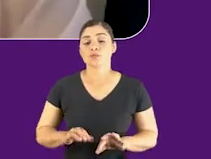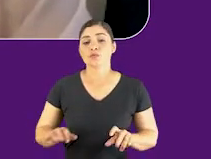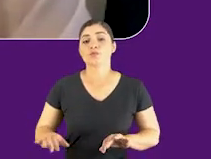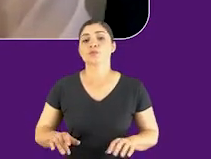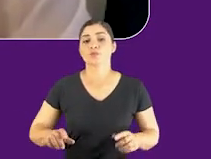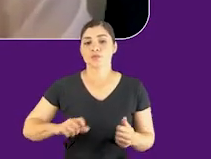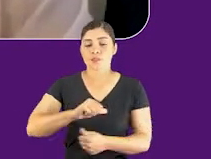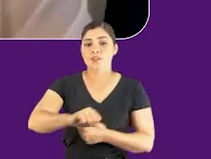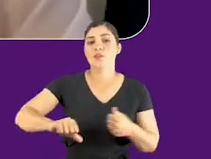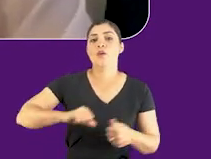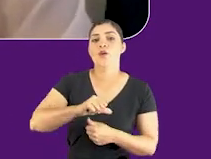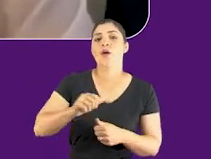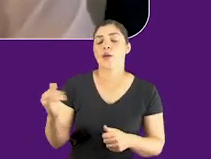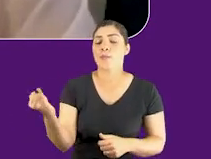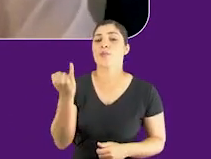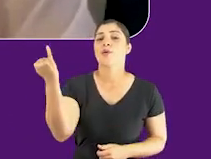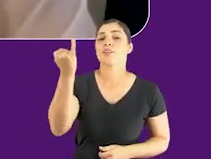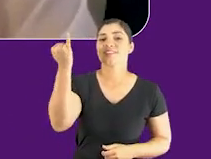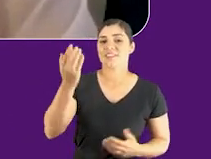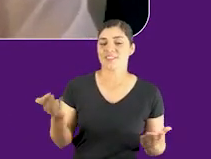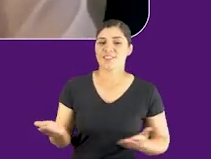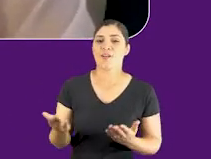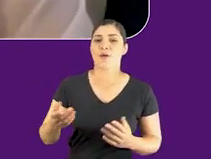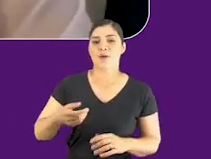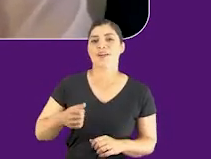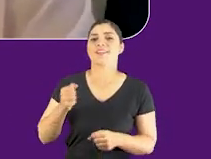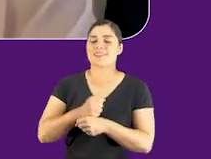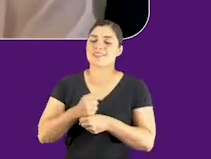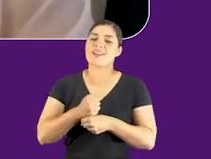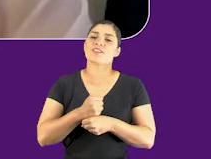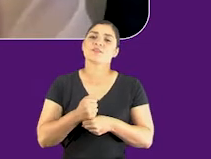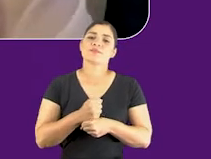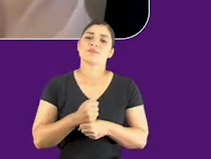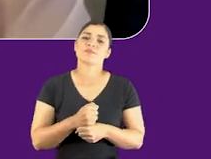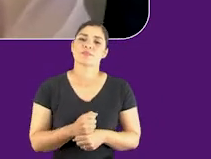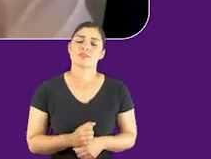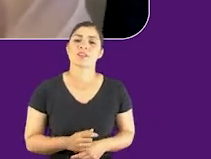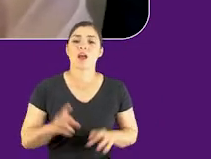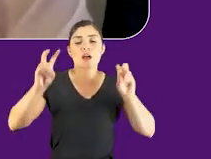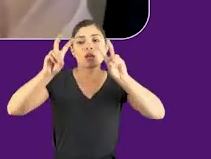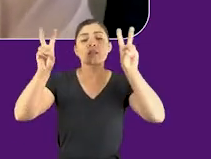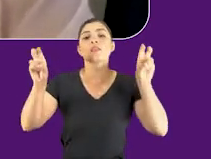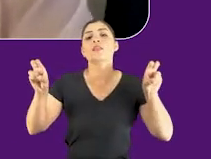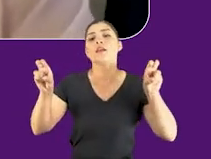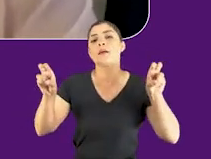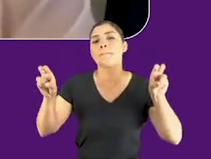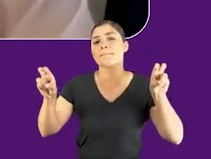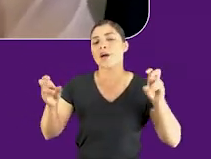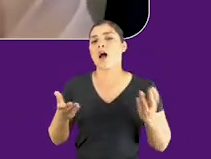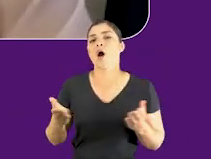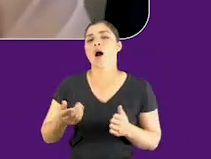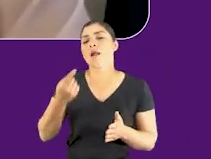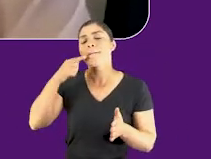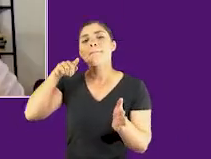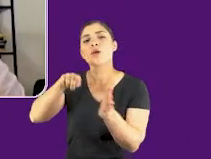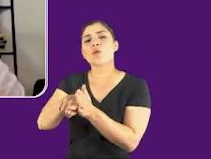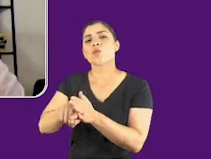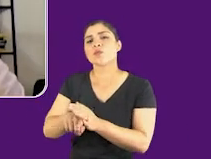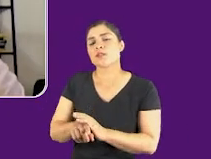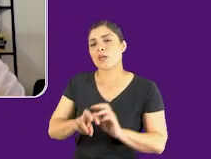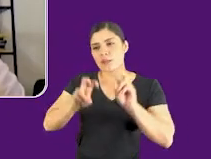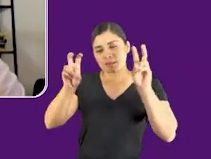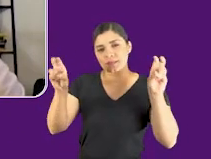importância na Nestlé mais recentemente não é preciso de um e deve ser um tema bastante abrangente na pergunta mais específica